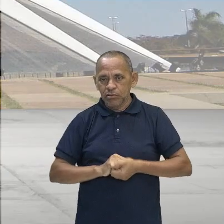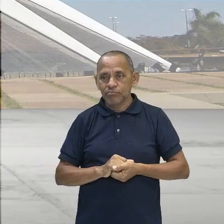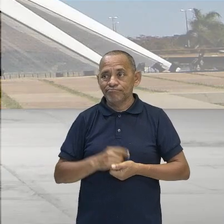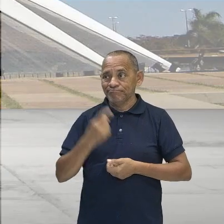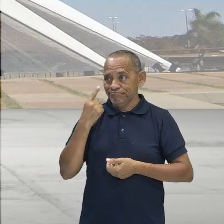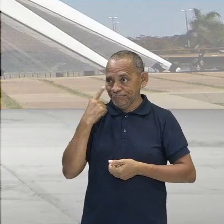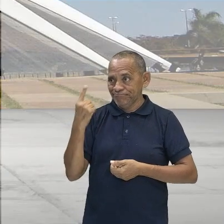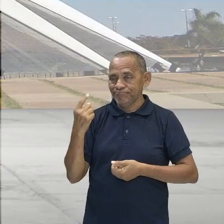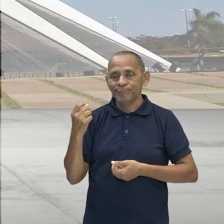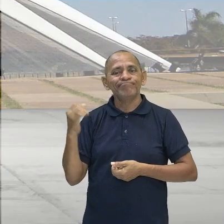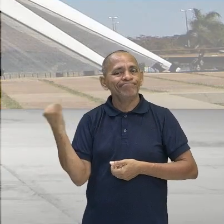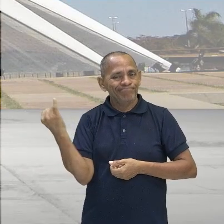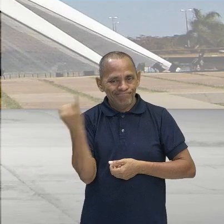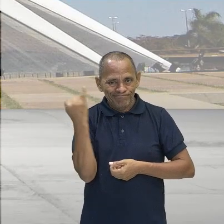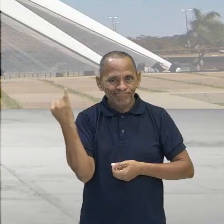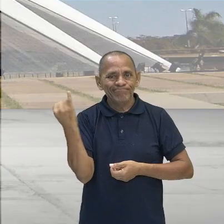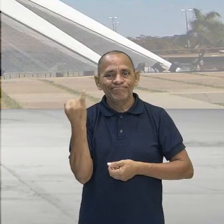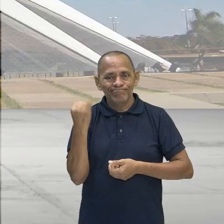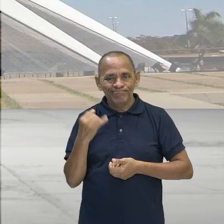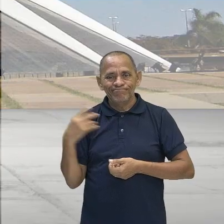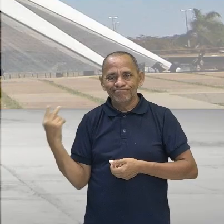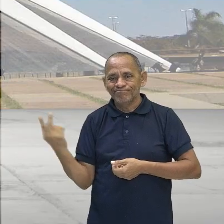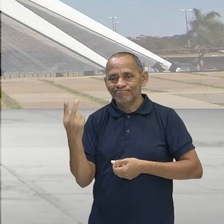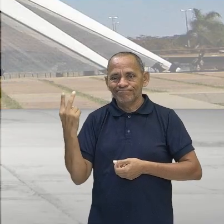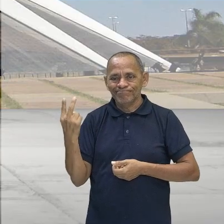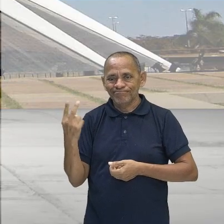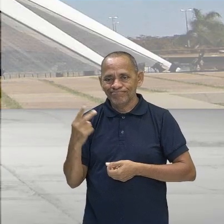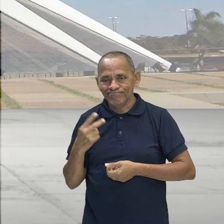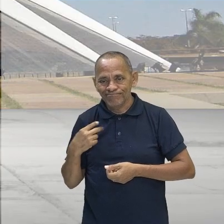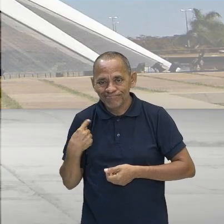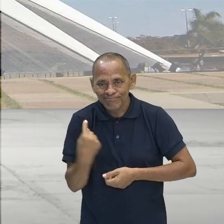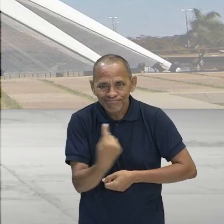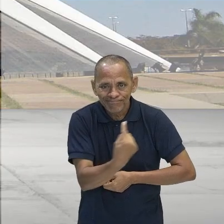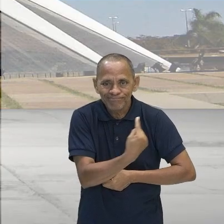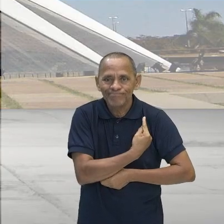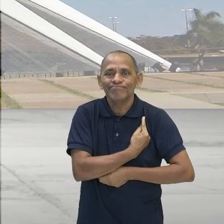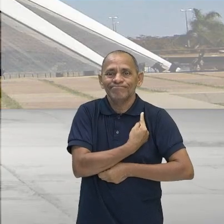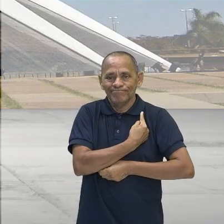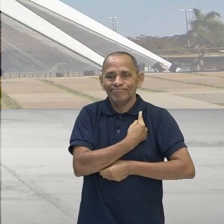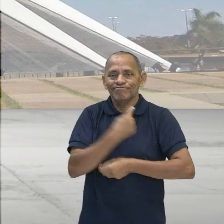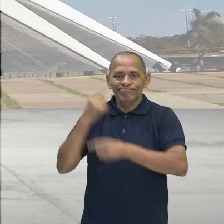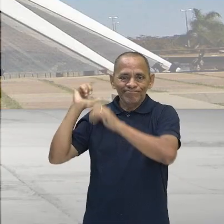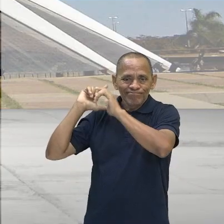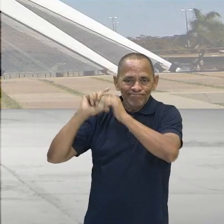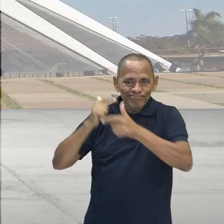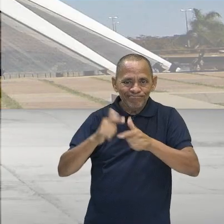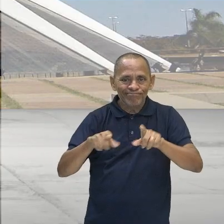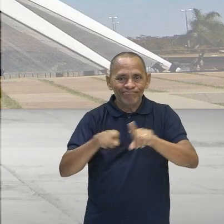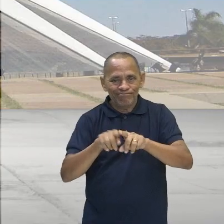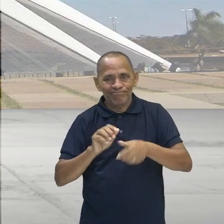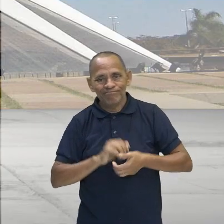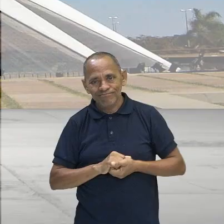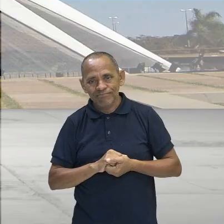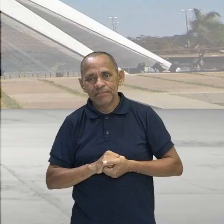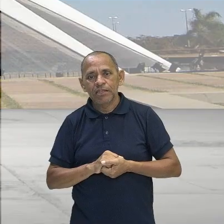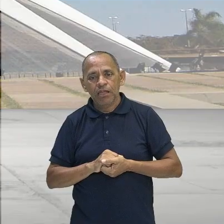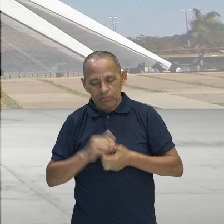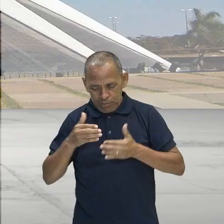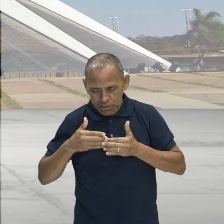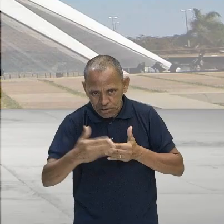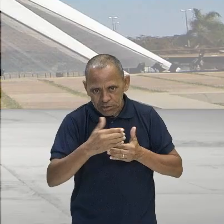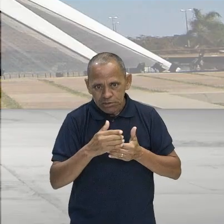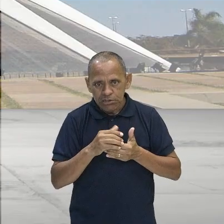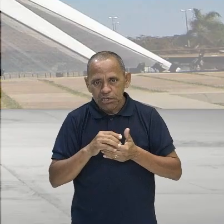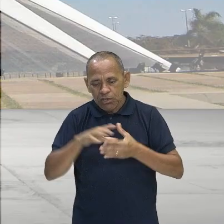o quão importante é valorizar as nossas raízes, porque é a partir delas que nós vamos constituir a